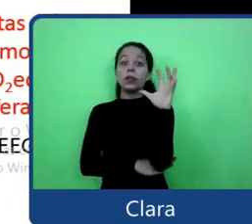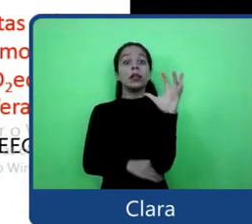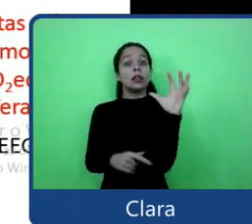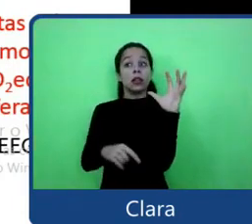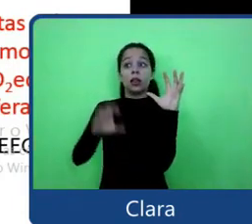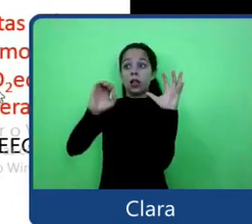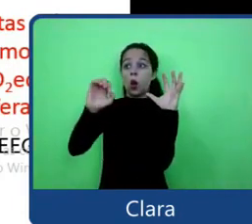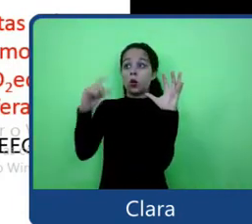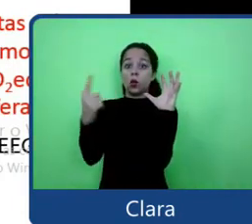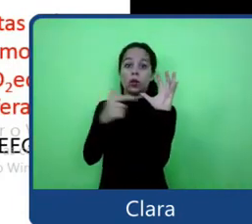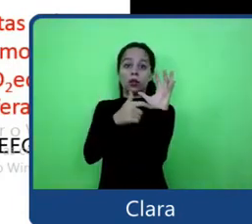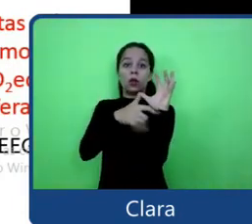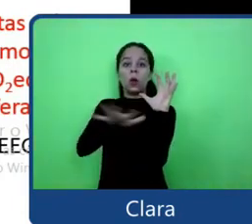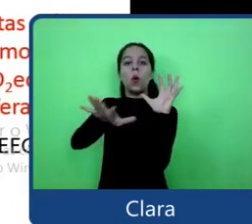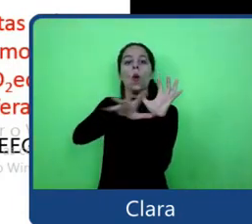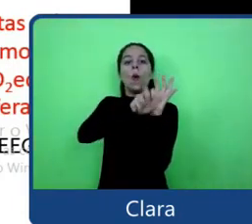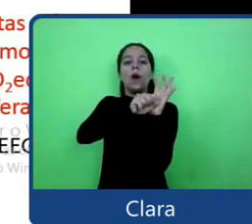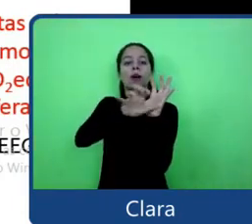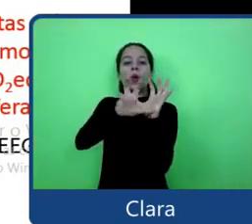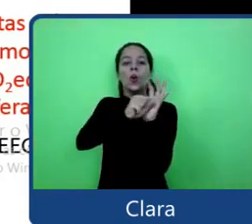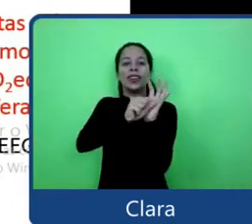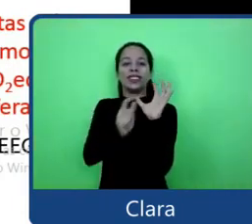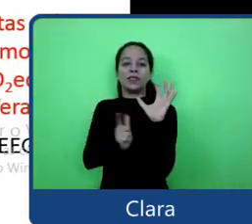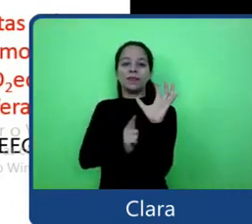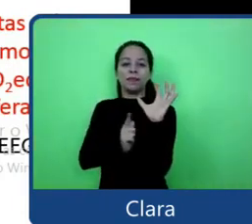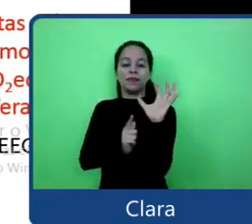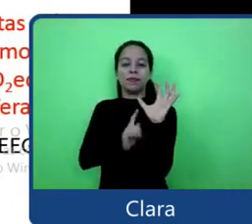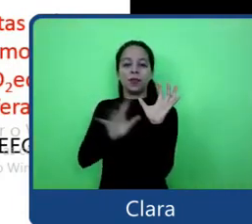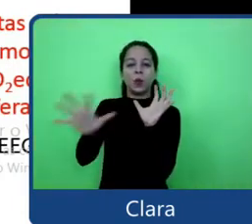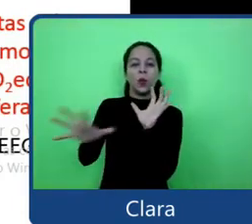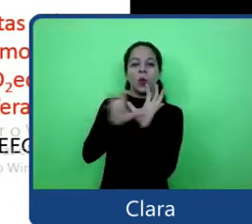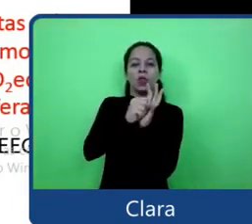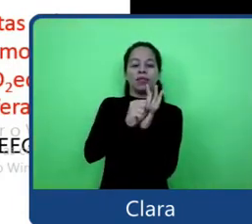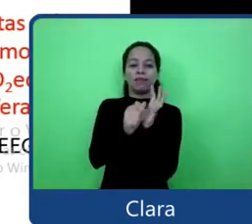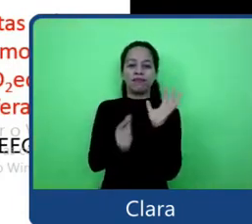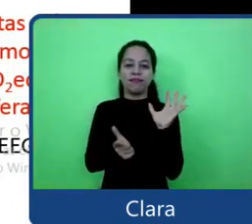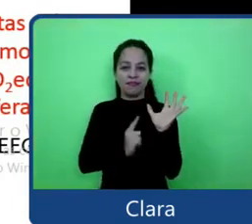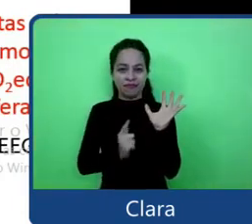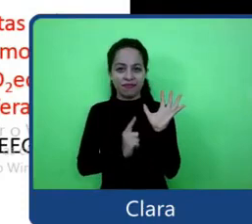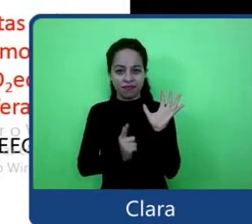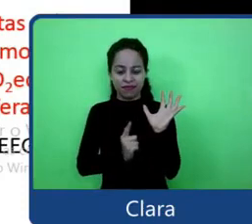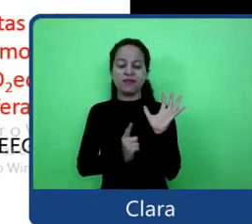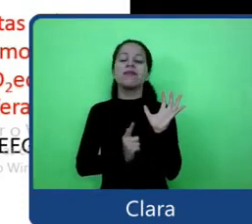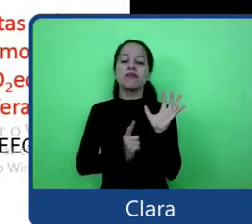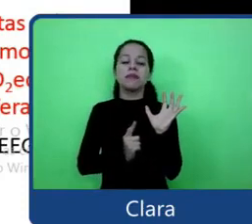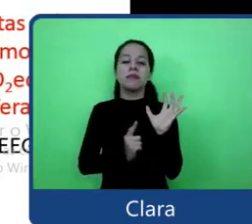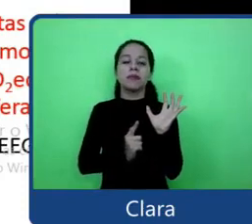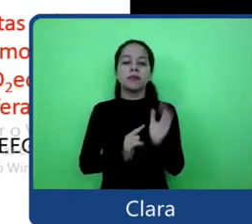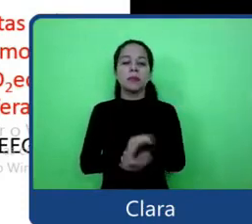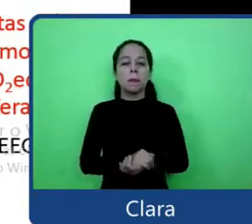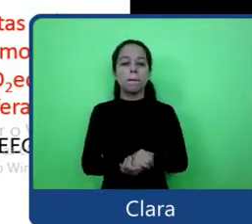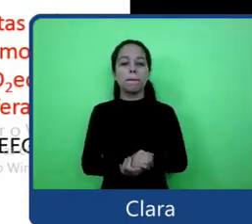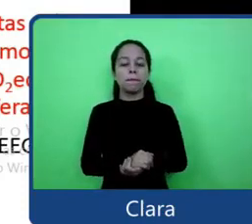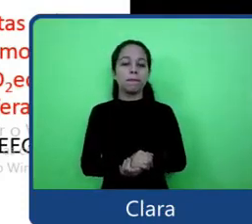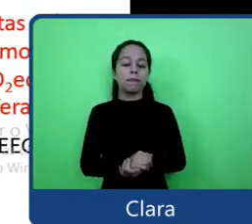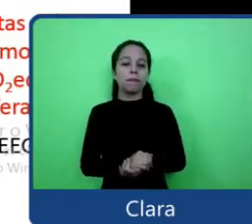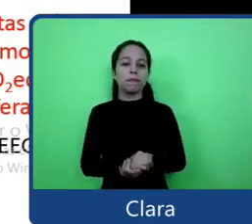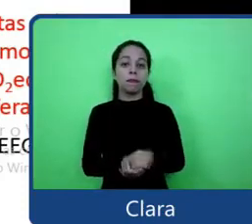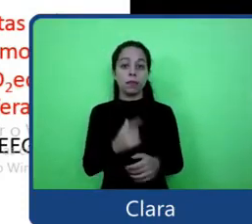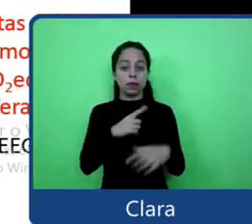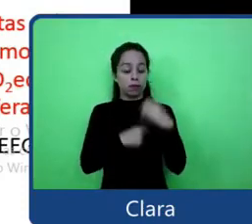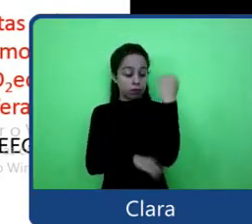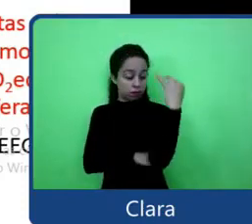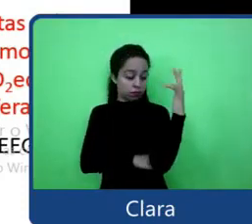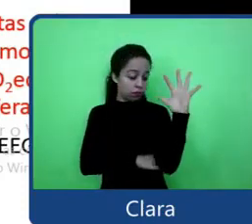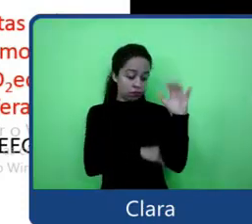emite para a atmosfera, as nossas florestas removem, né? Então, elas prestam esse serviço ambiental importantíssimo, além de muitos